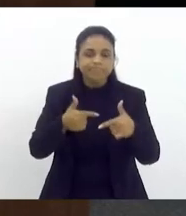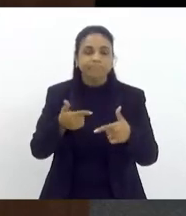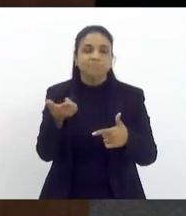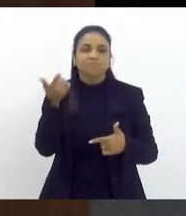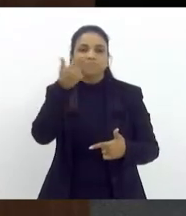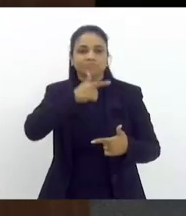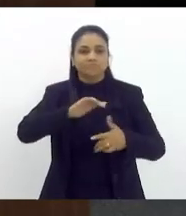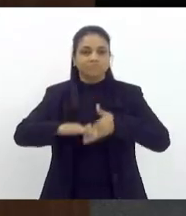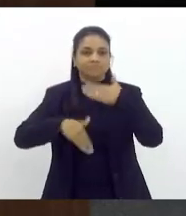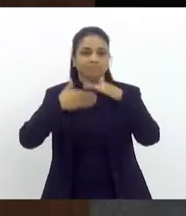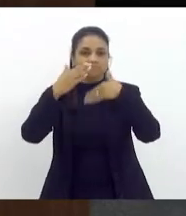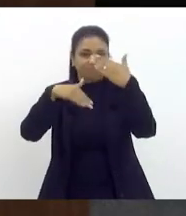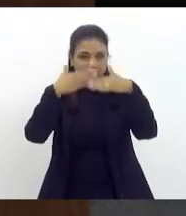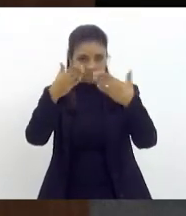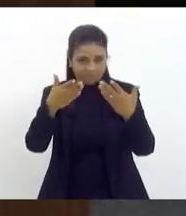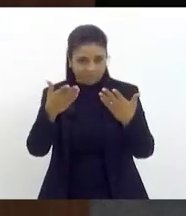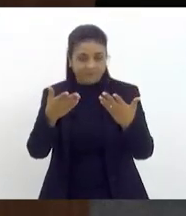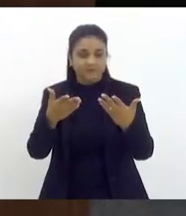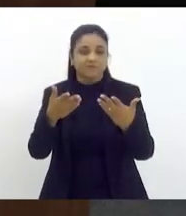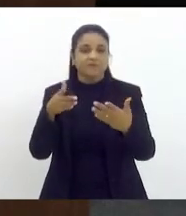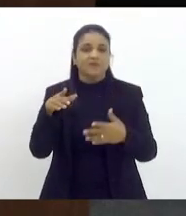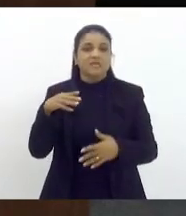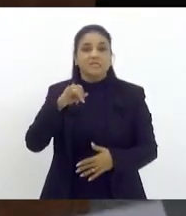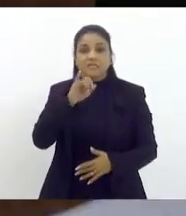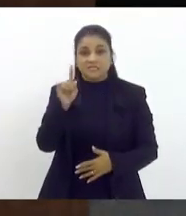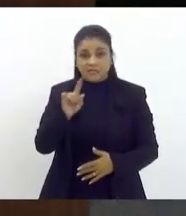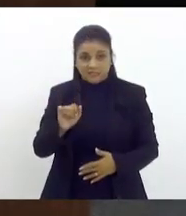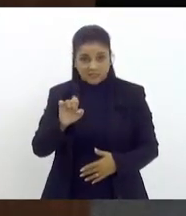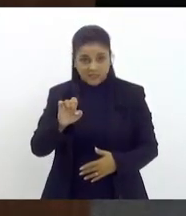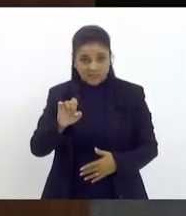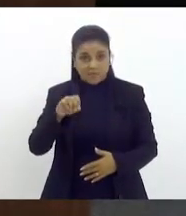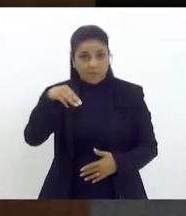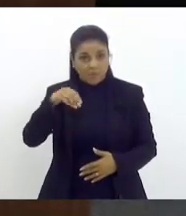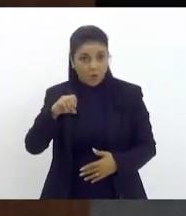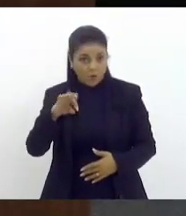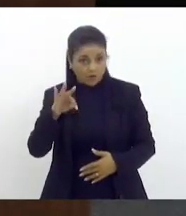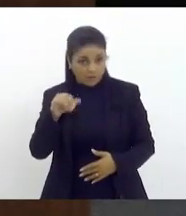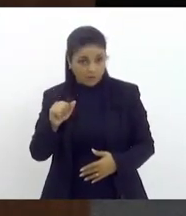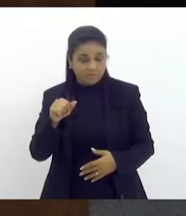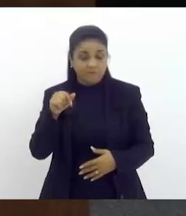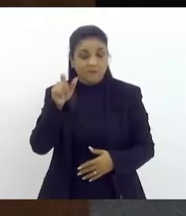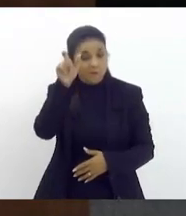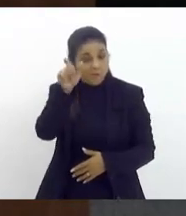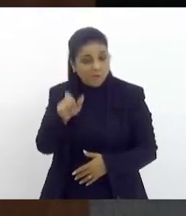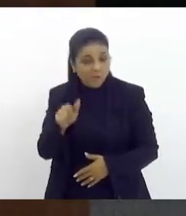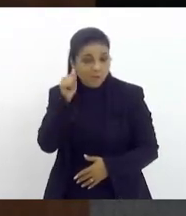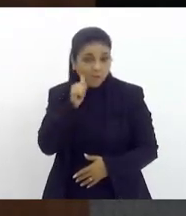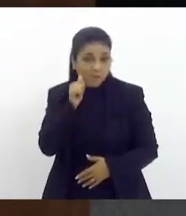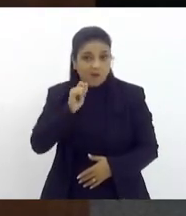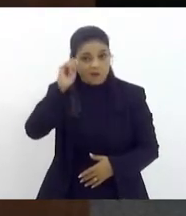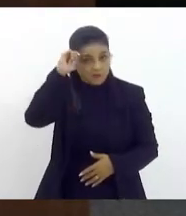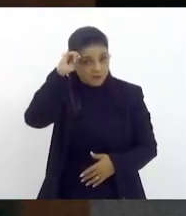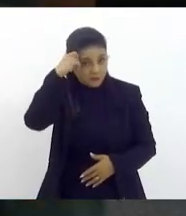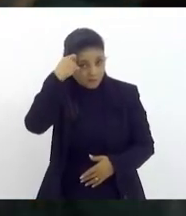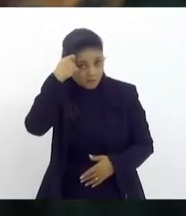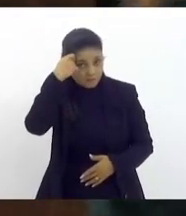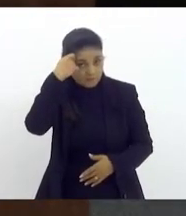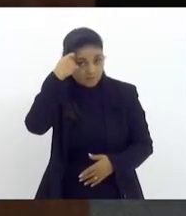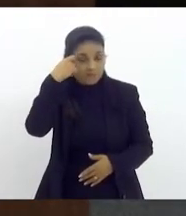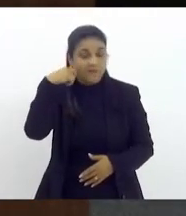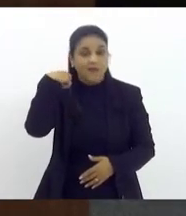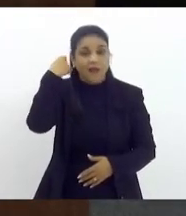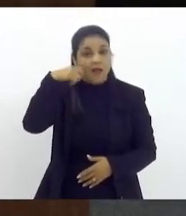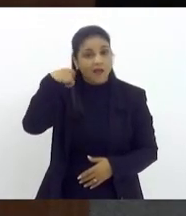mídia hegemônica José Mota Vale lembrar é uma mulher negra uma atriz negra que